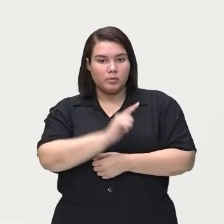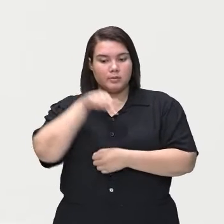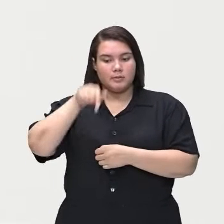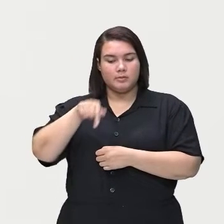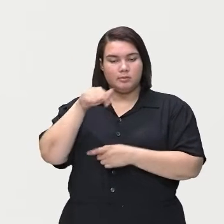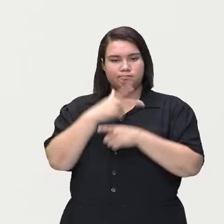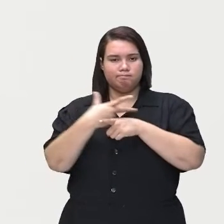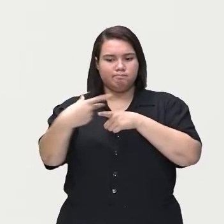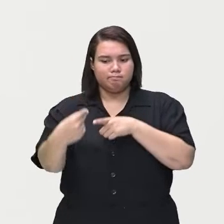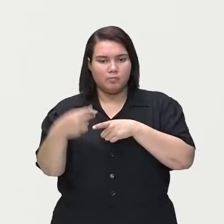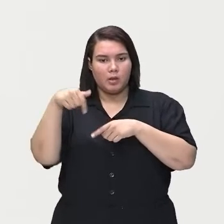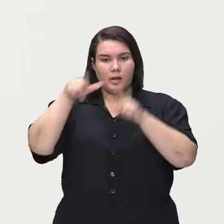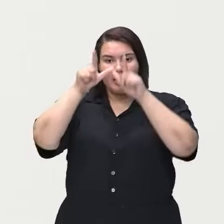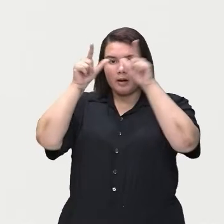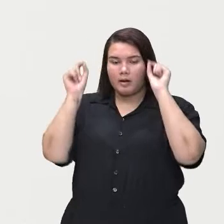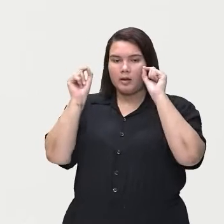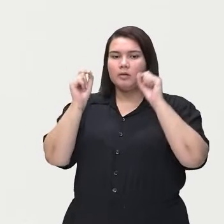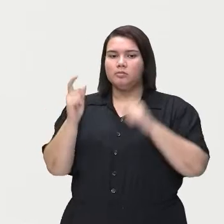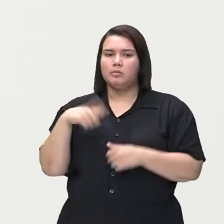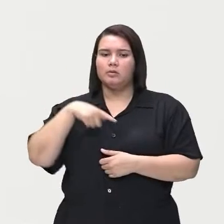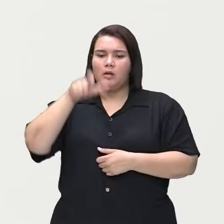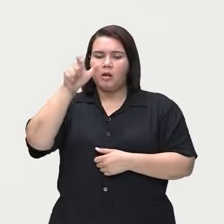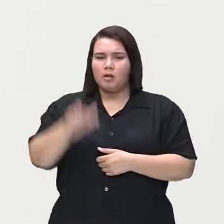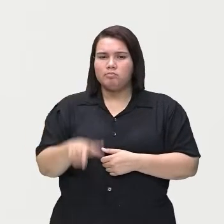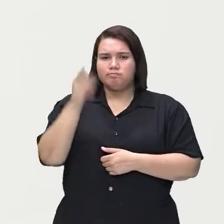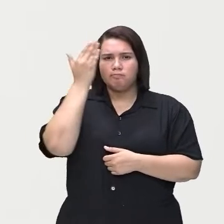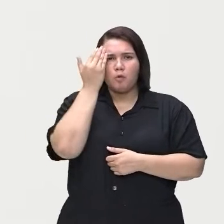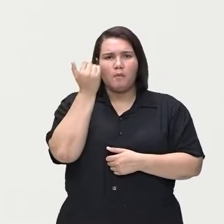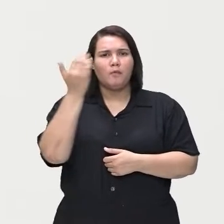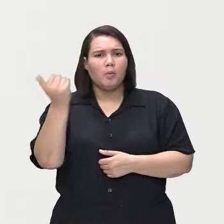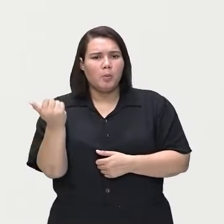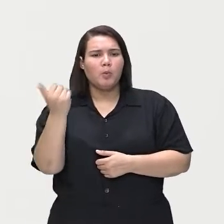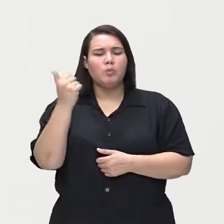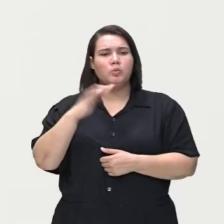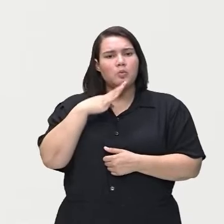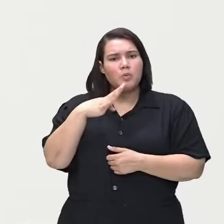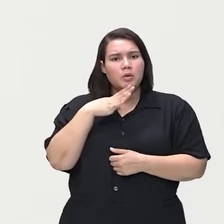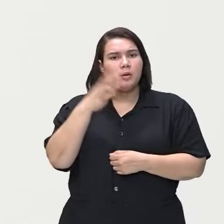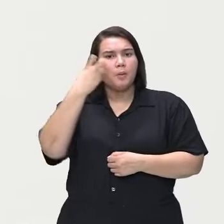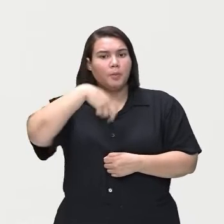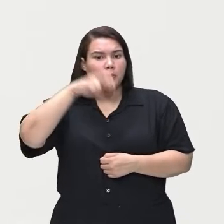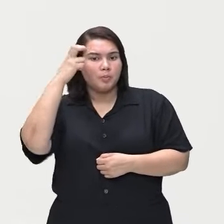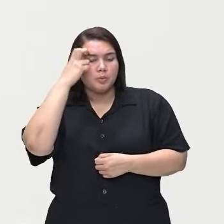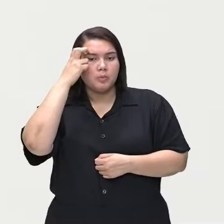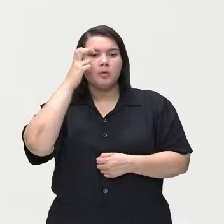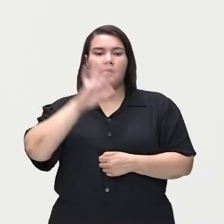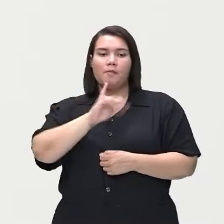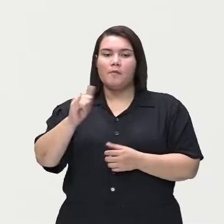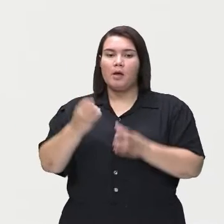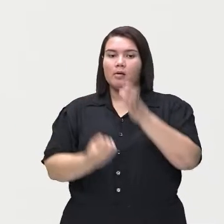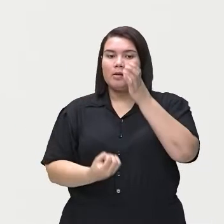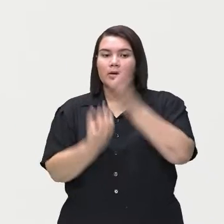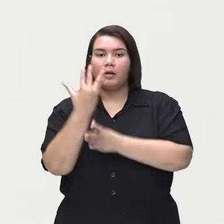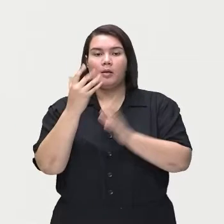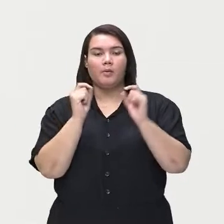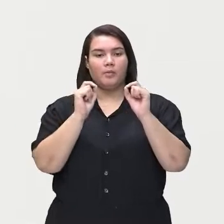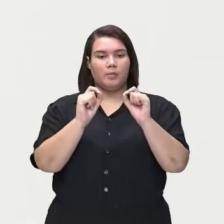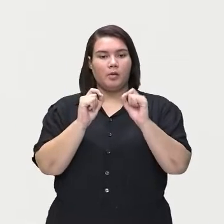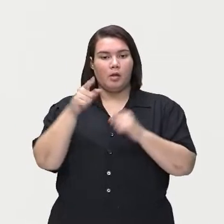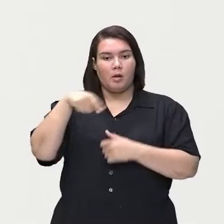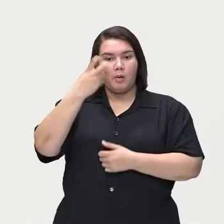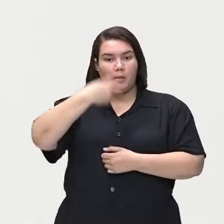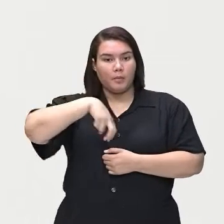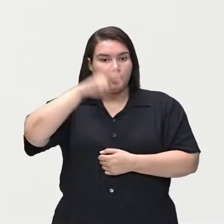Grécia. Ele iria ser um grande conhecedor da cultura grega e acabaria difundindo a